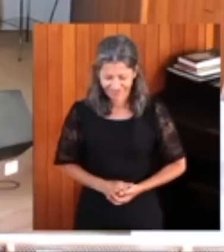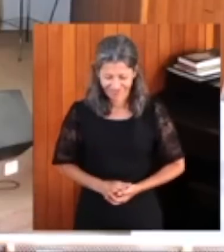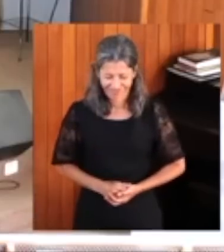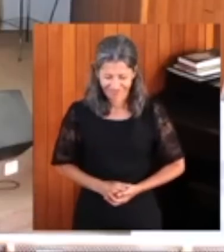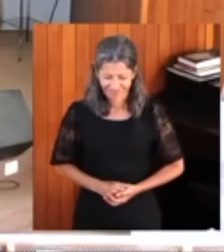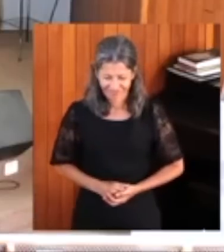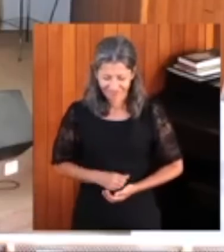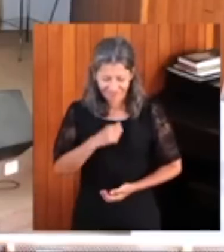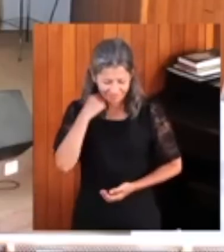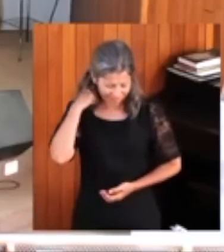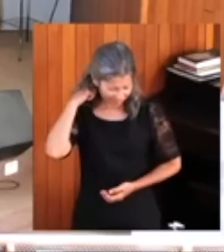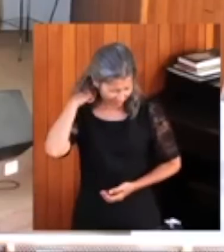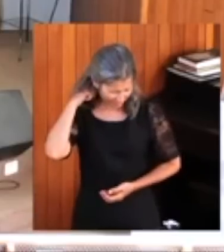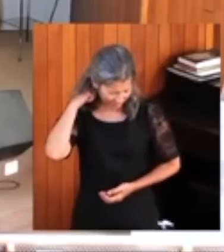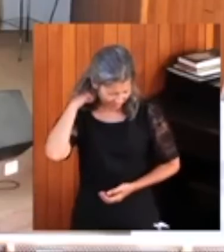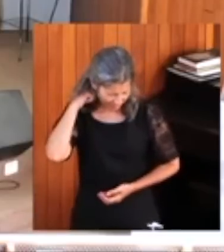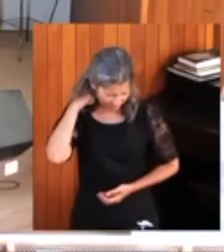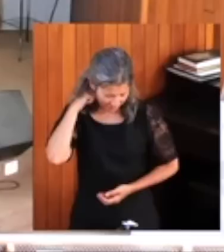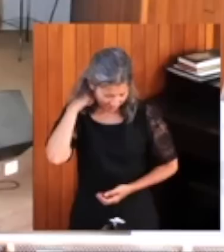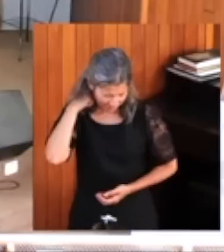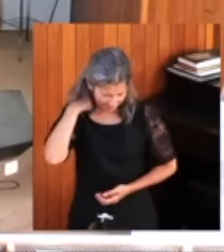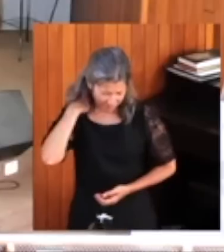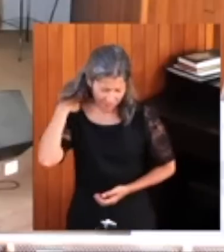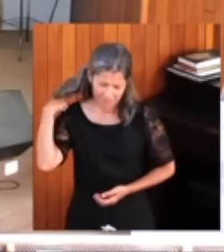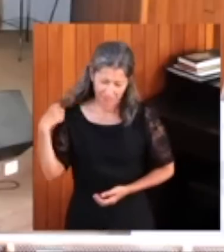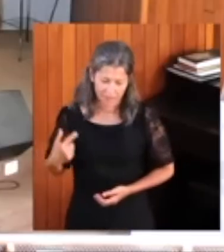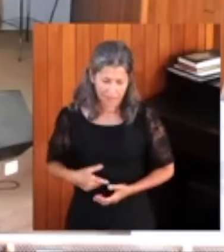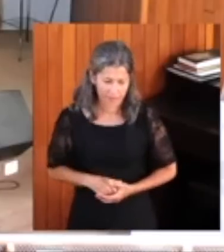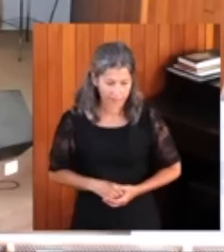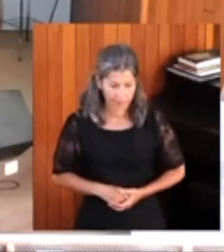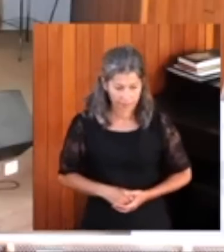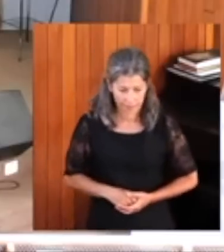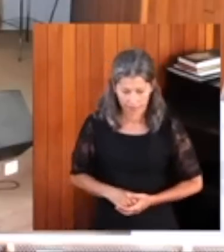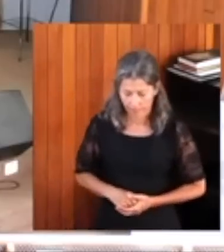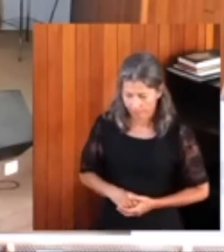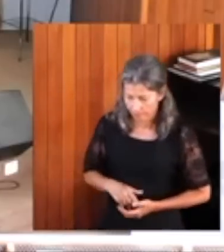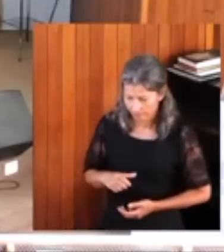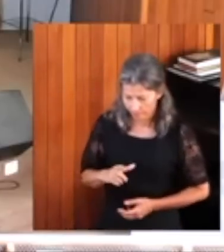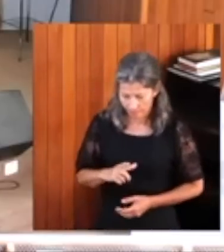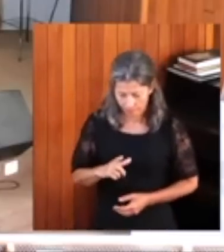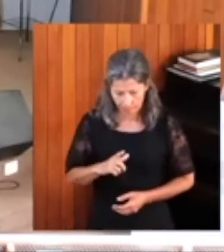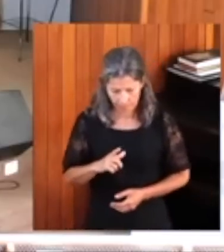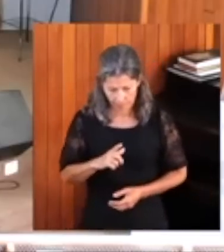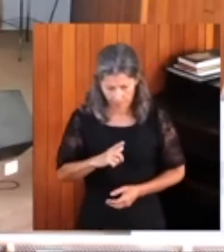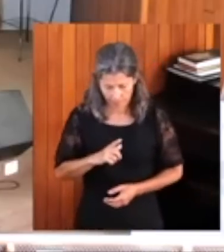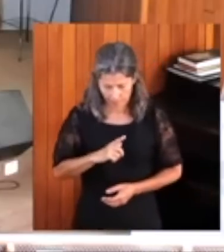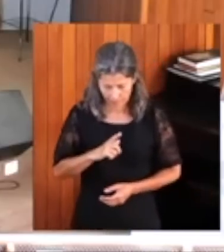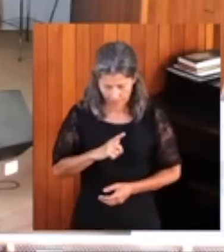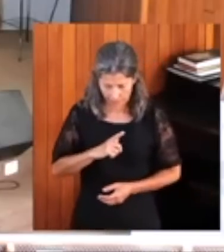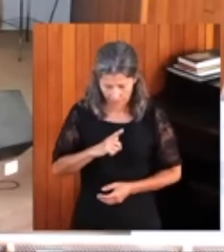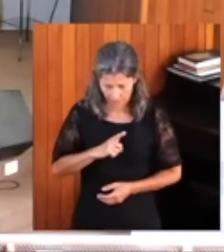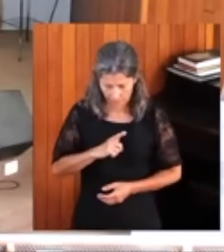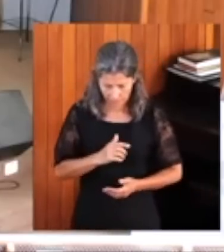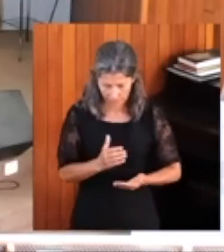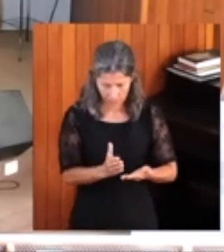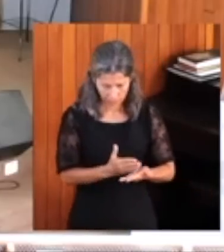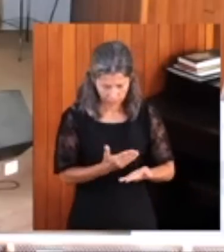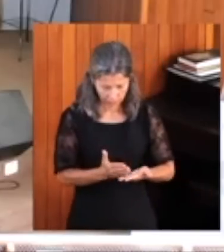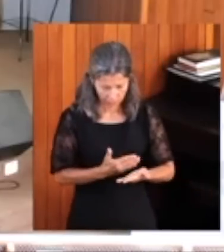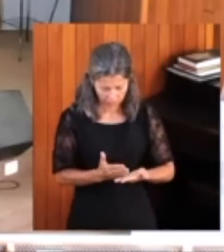com a família. Tem um livro que a CPB lançou recentemente, do Ranko Stefanovic, que é um